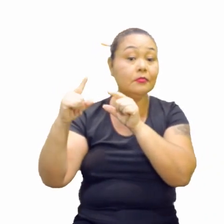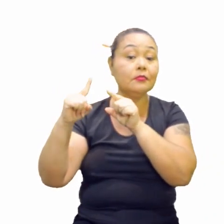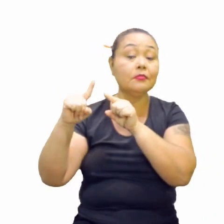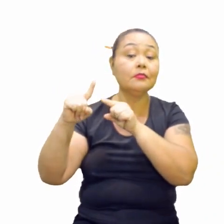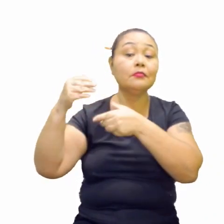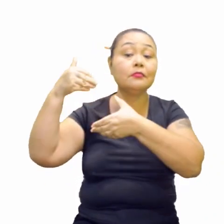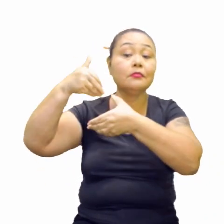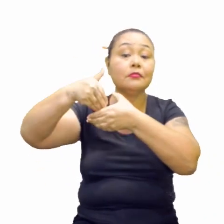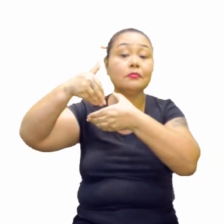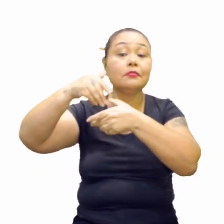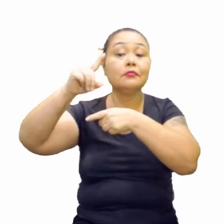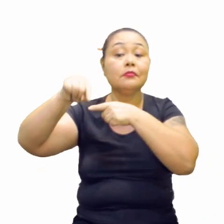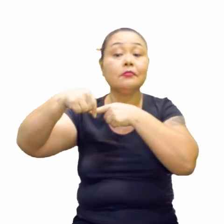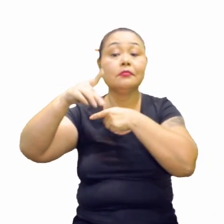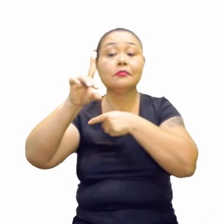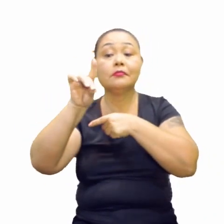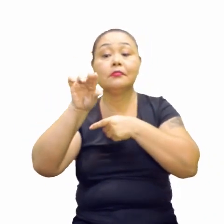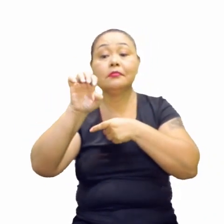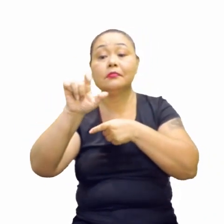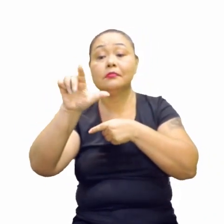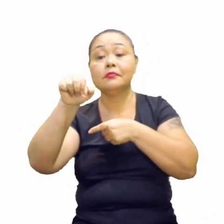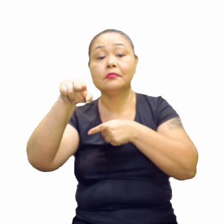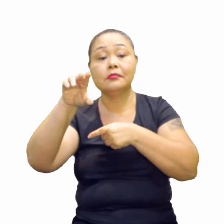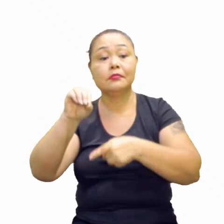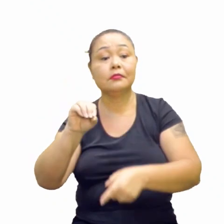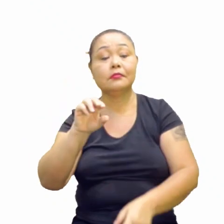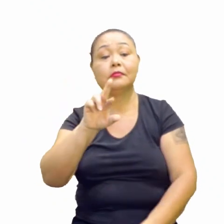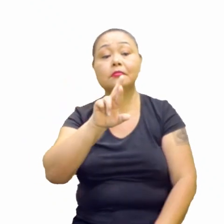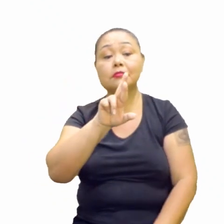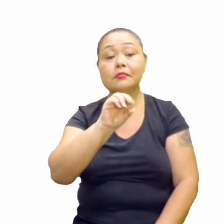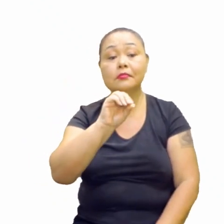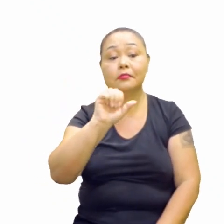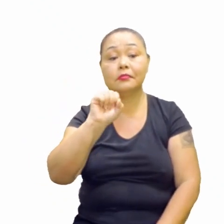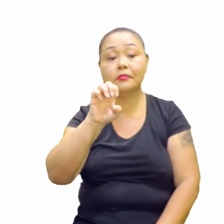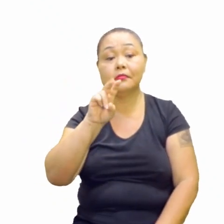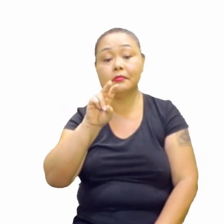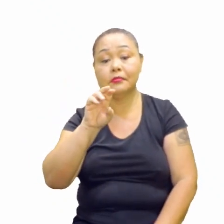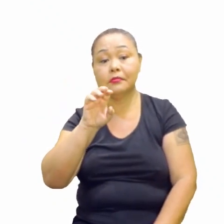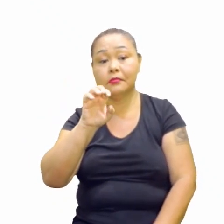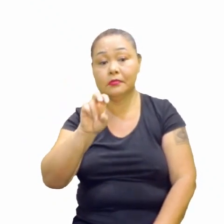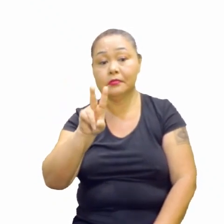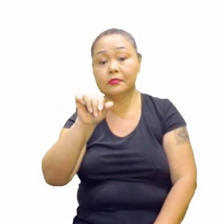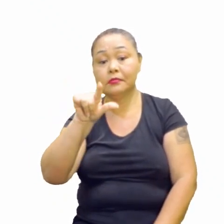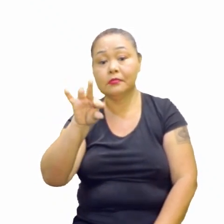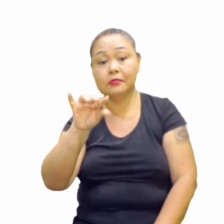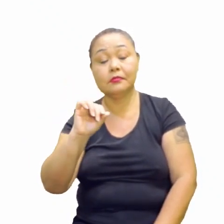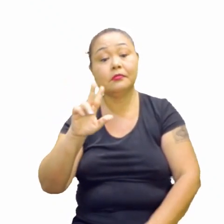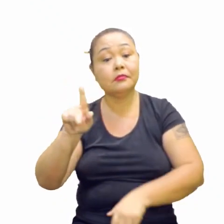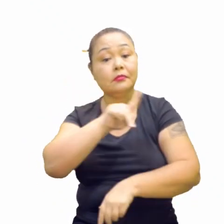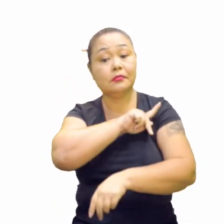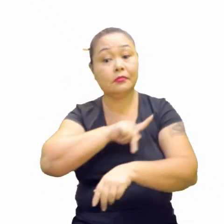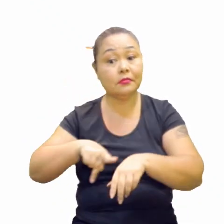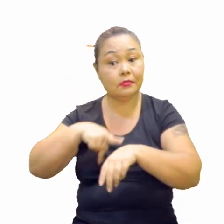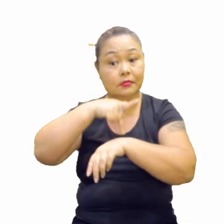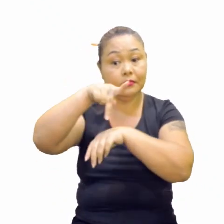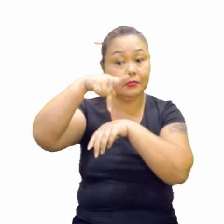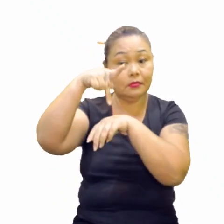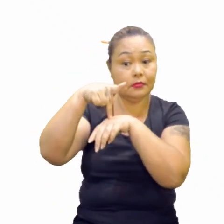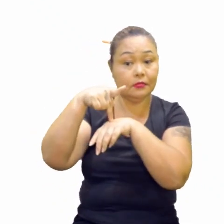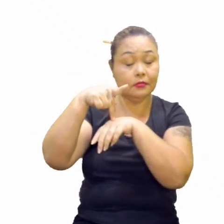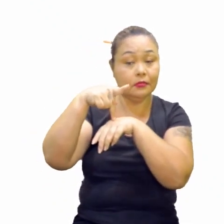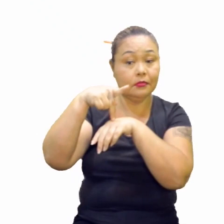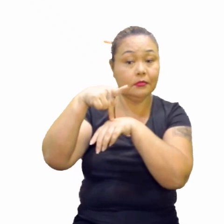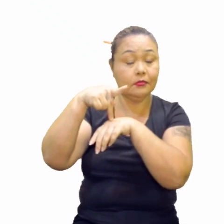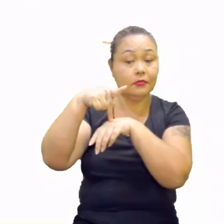eleição de Franklin Delano Roosevelt para a presidência do país.